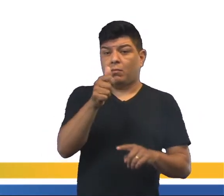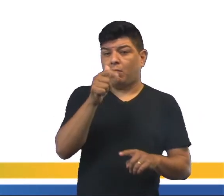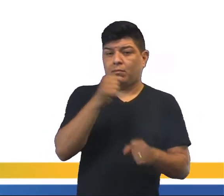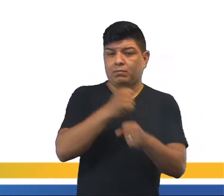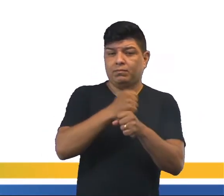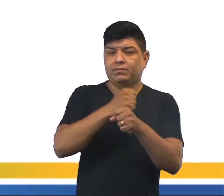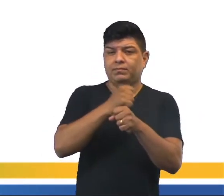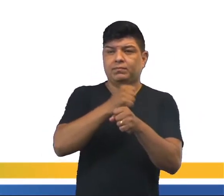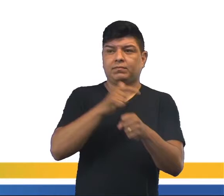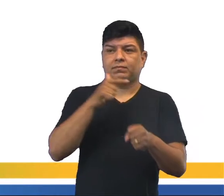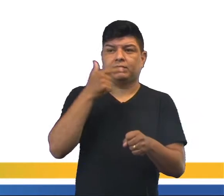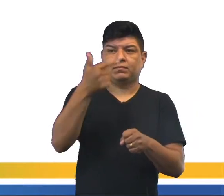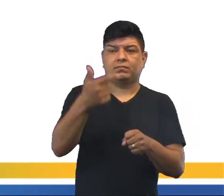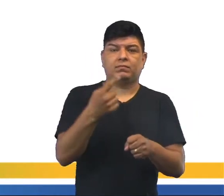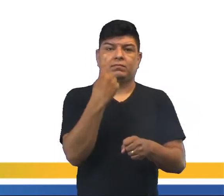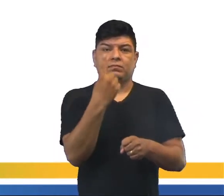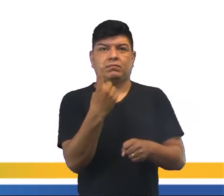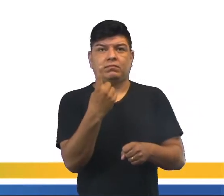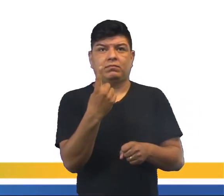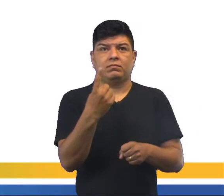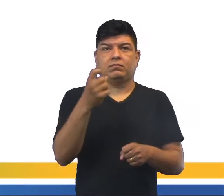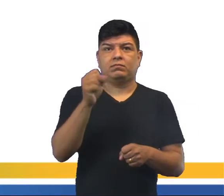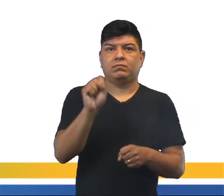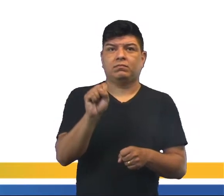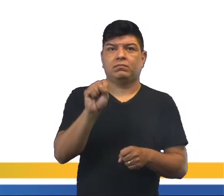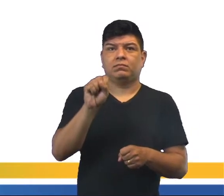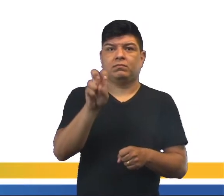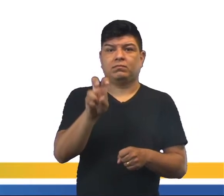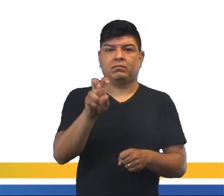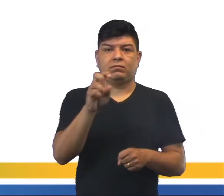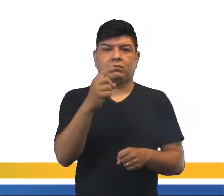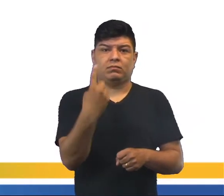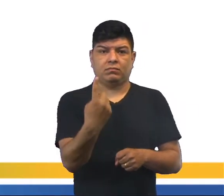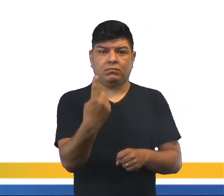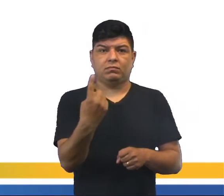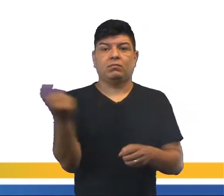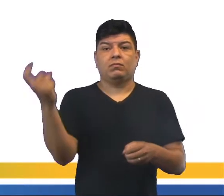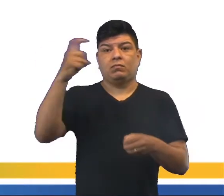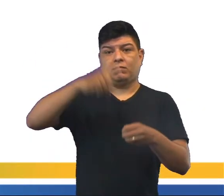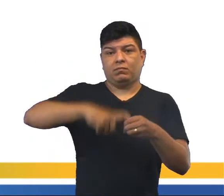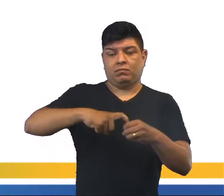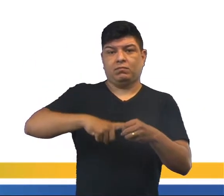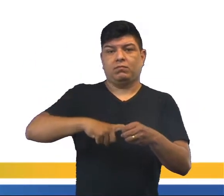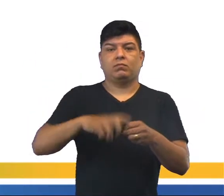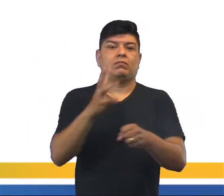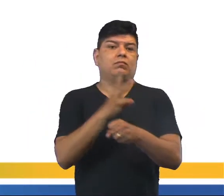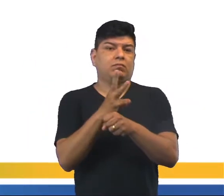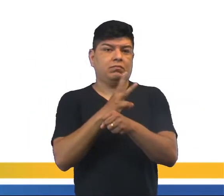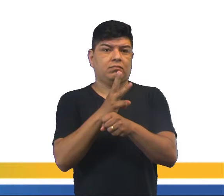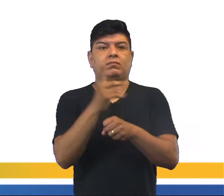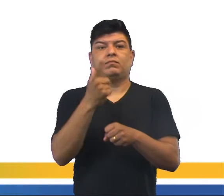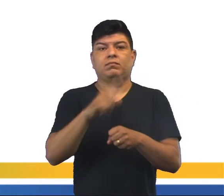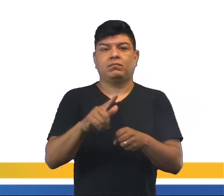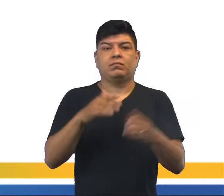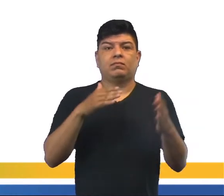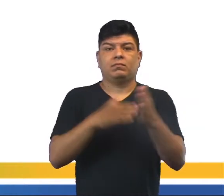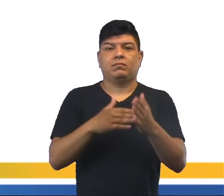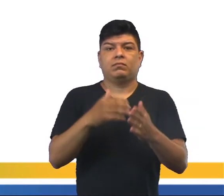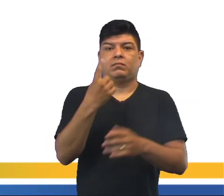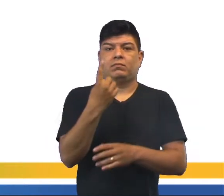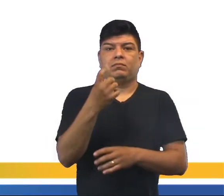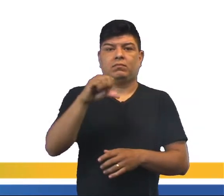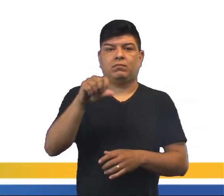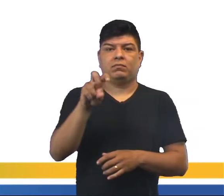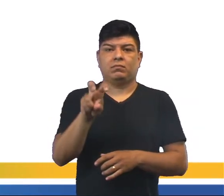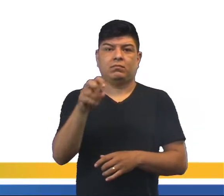em 1951, Getúlio retornou à presidência por mais 3 anos, até que em